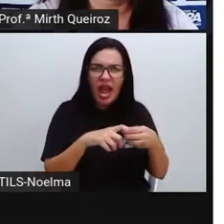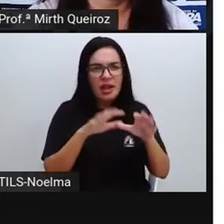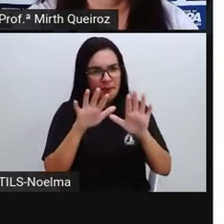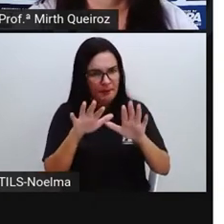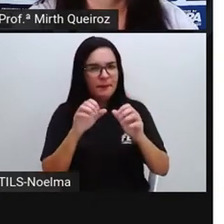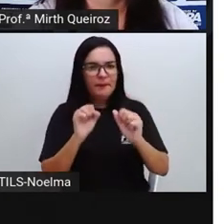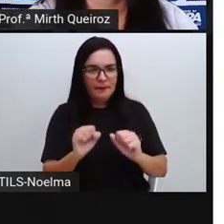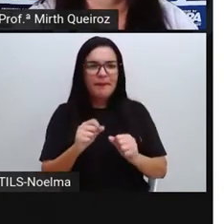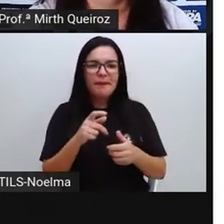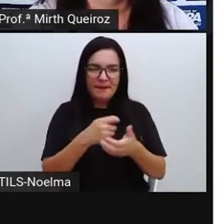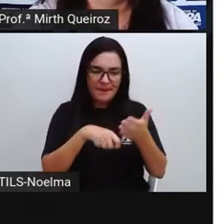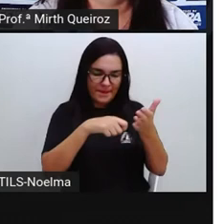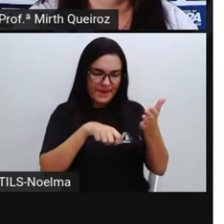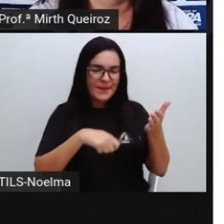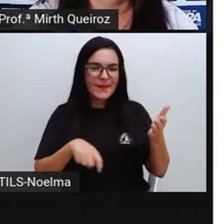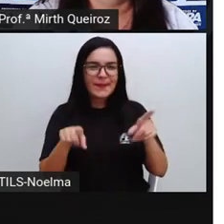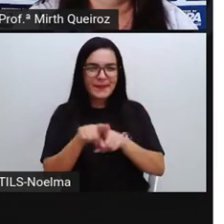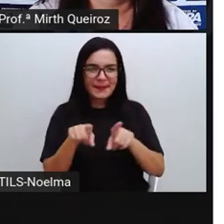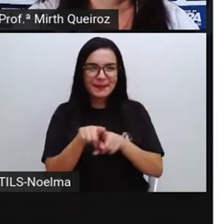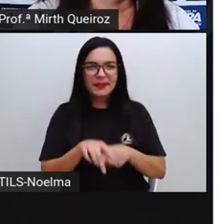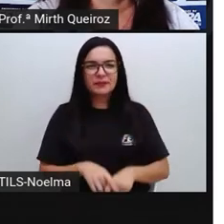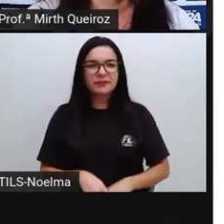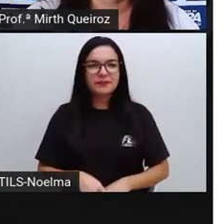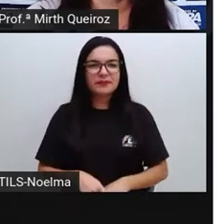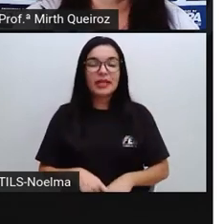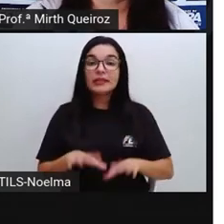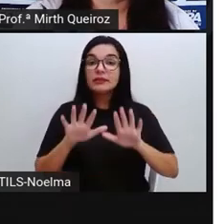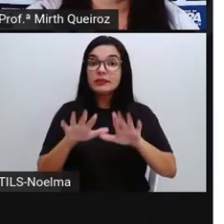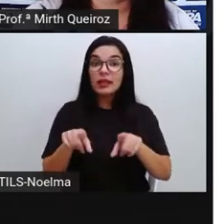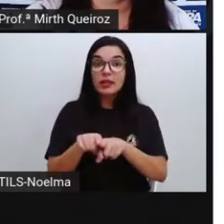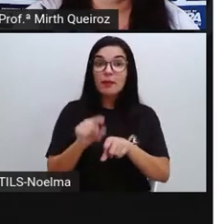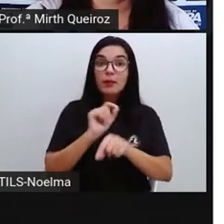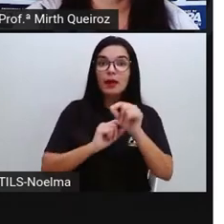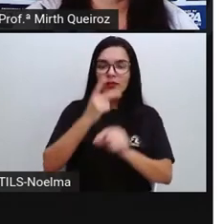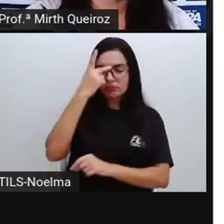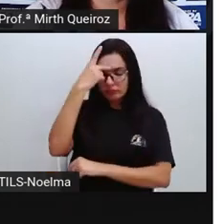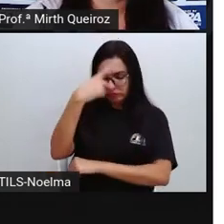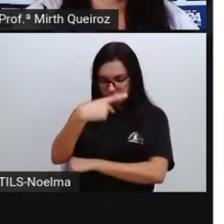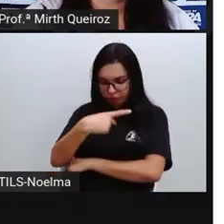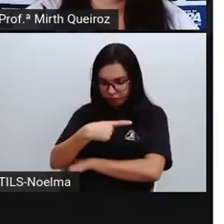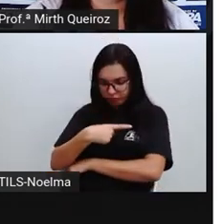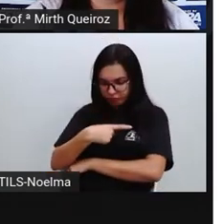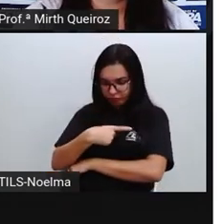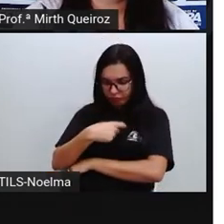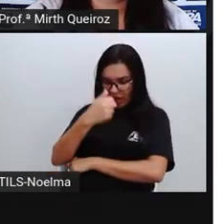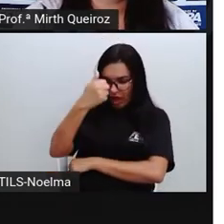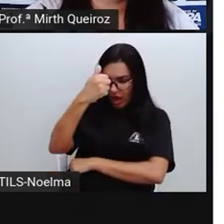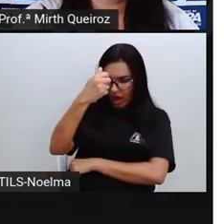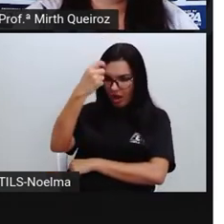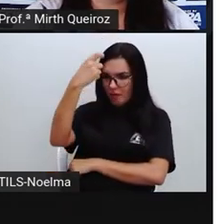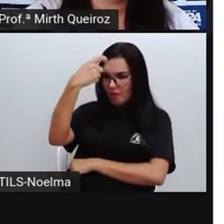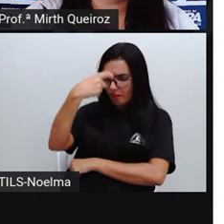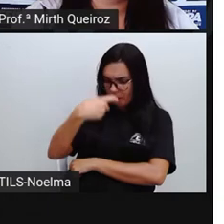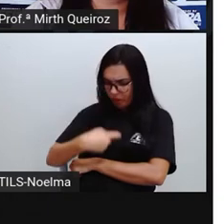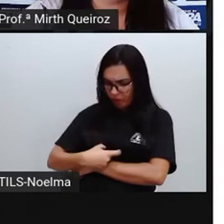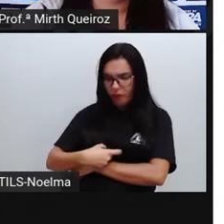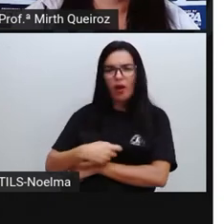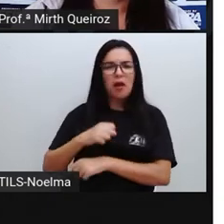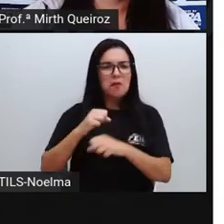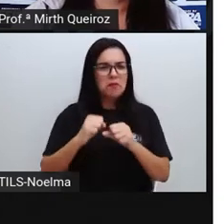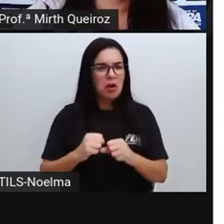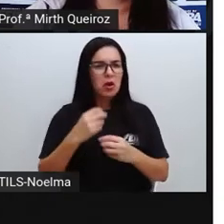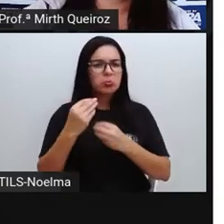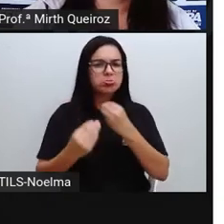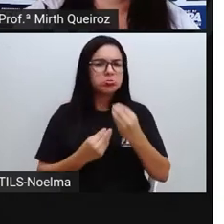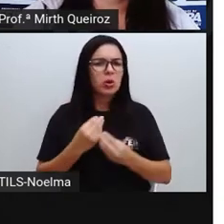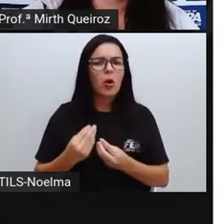colocando aí dentro da cápsula do tempo de vocês. E se autoavaliar nesse processo de aprendizagem, algo que vocês podem colocar também,